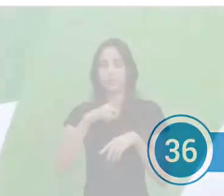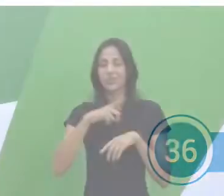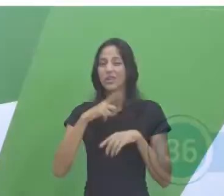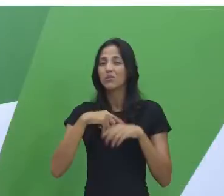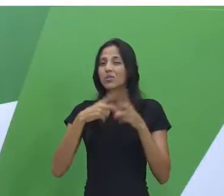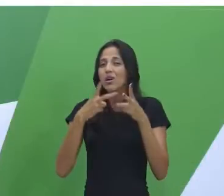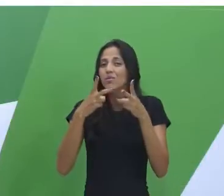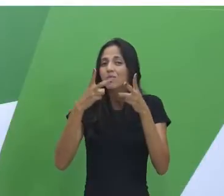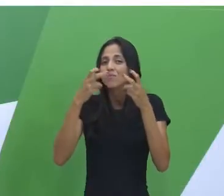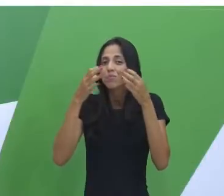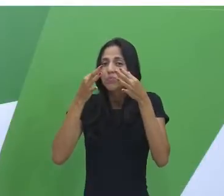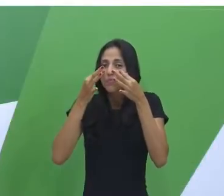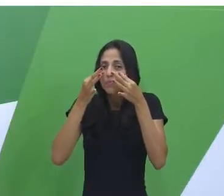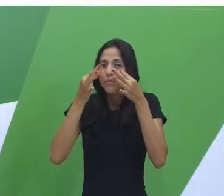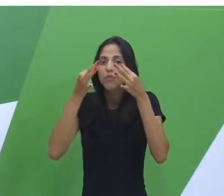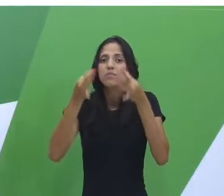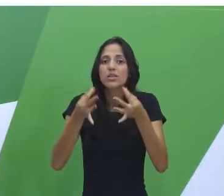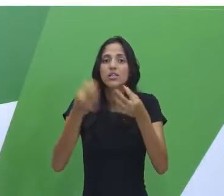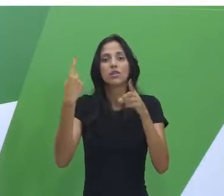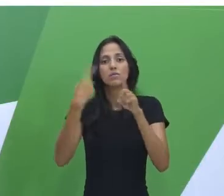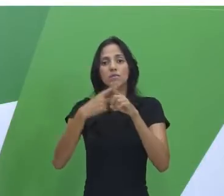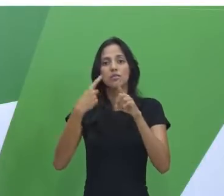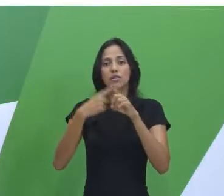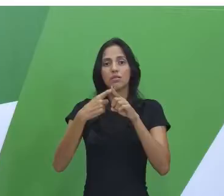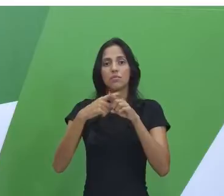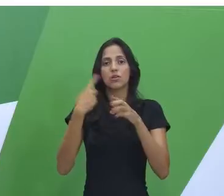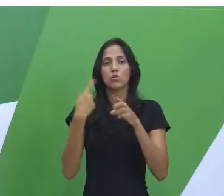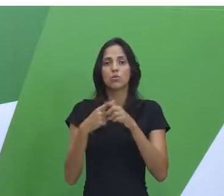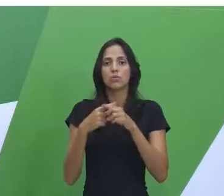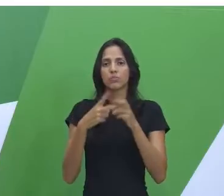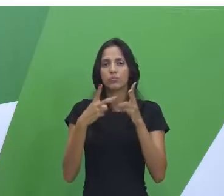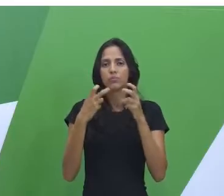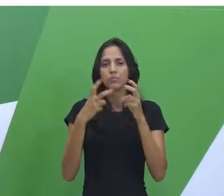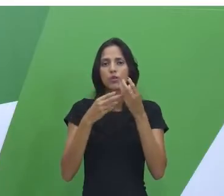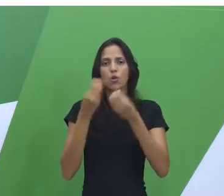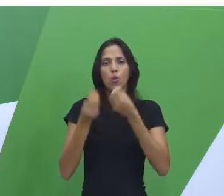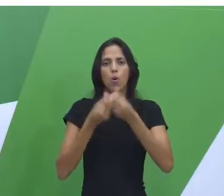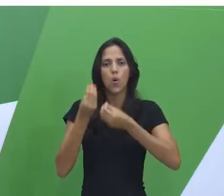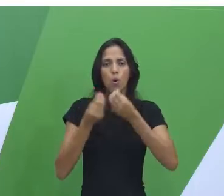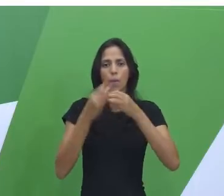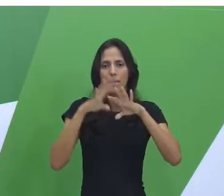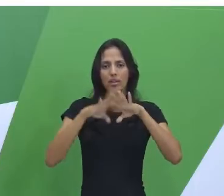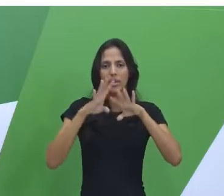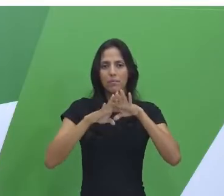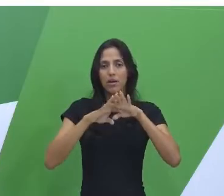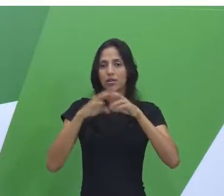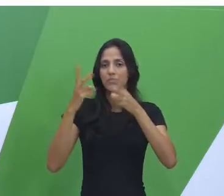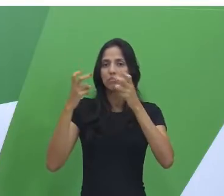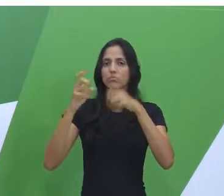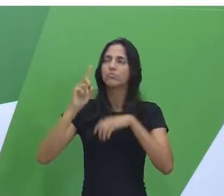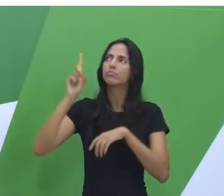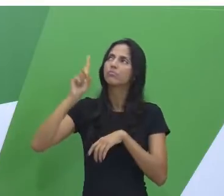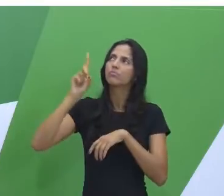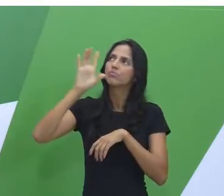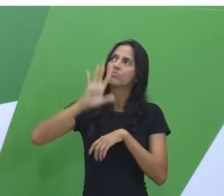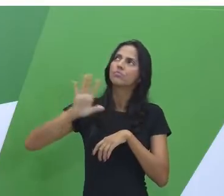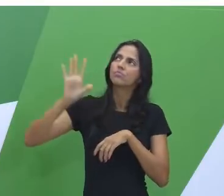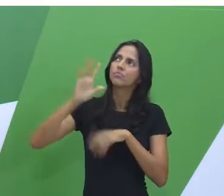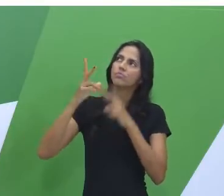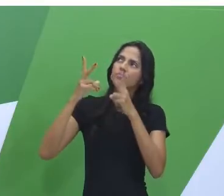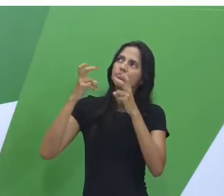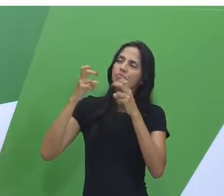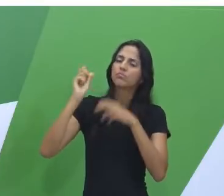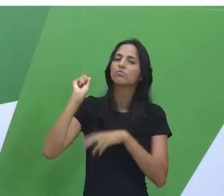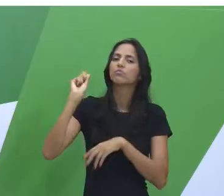estar atento à questão da posição. Então, olha a estrutura matemática. Em qualquer triângulo, as medidas